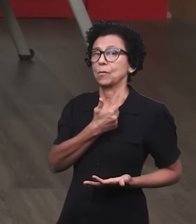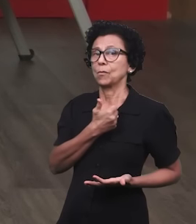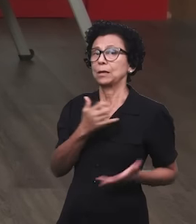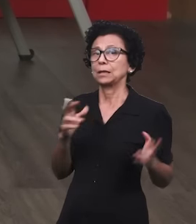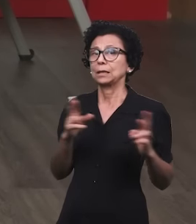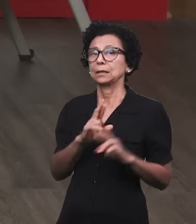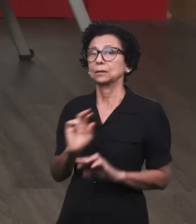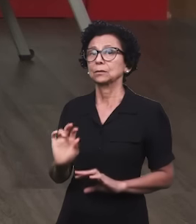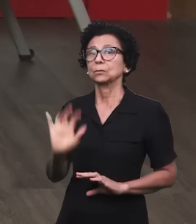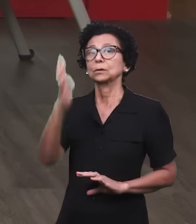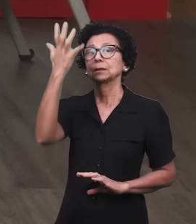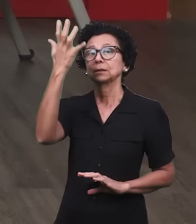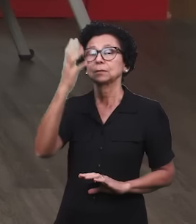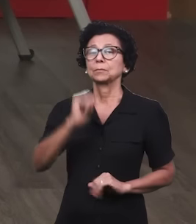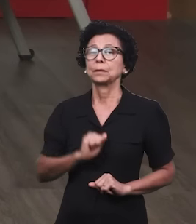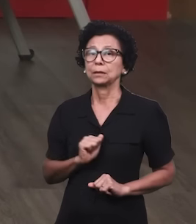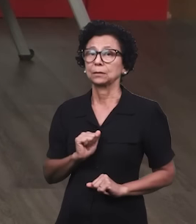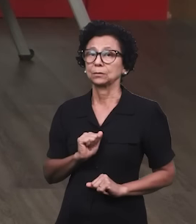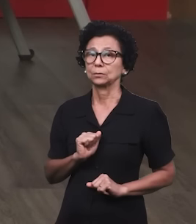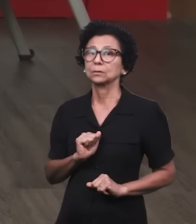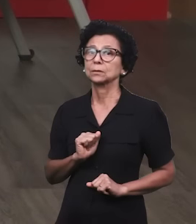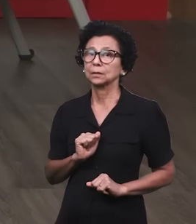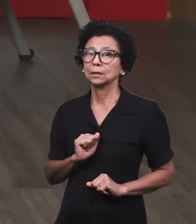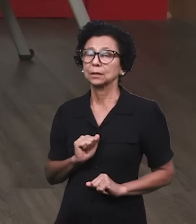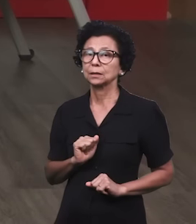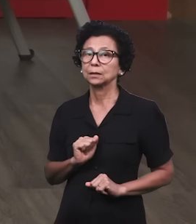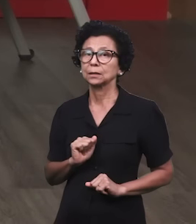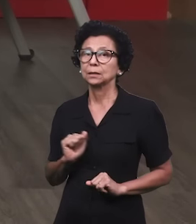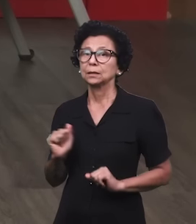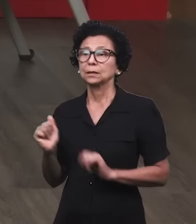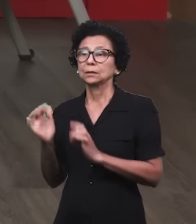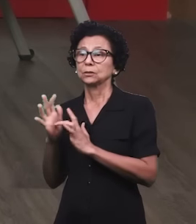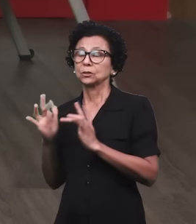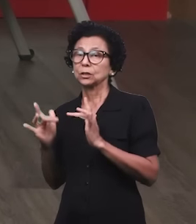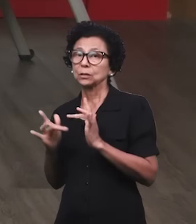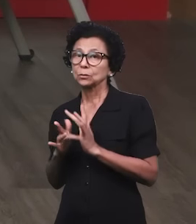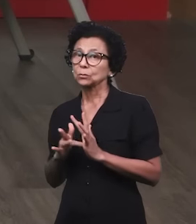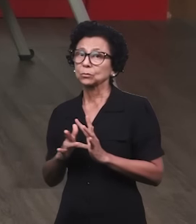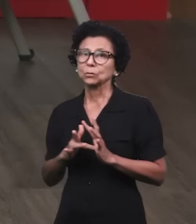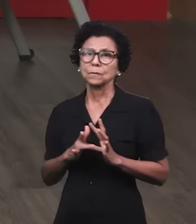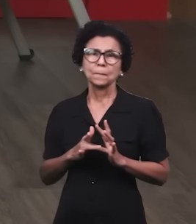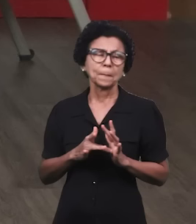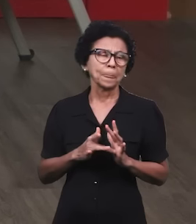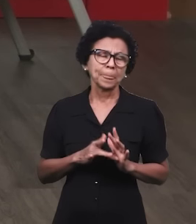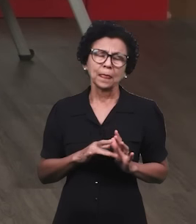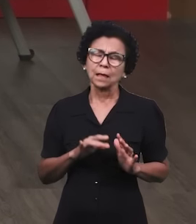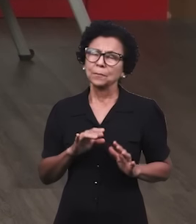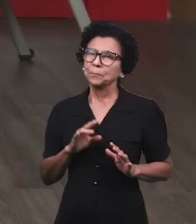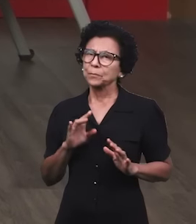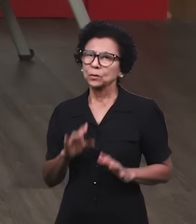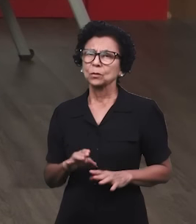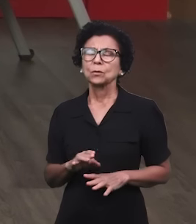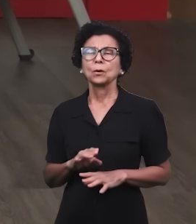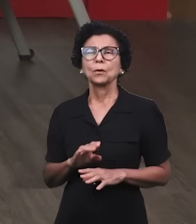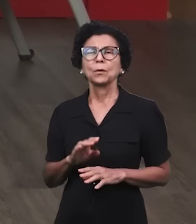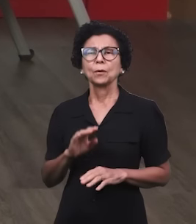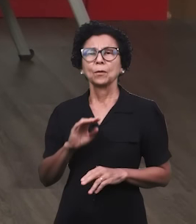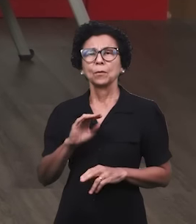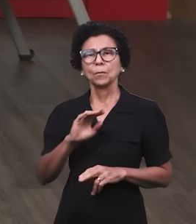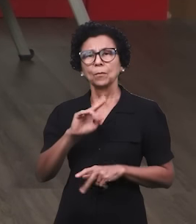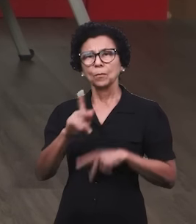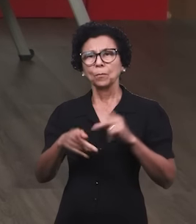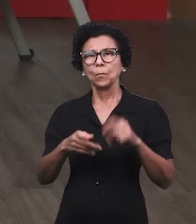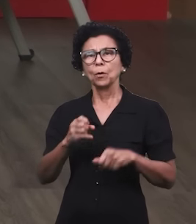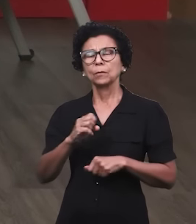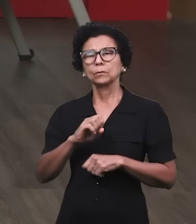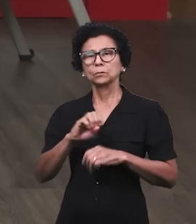Jesus operou. Só um israelita, só um judeu que conviveu intimamente com o Senhor Jesus, ele pode